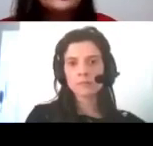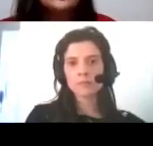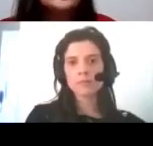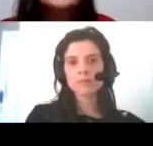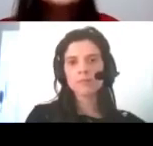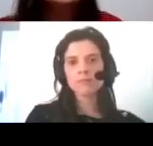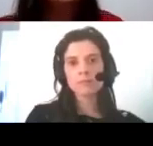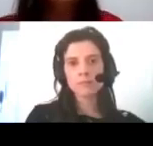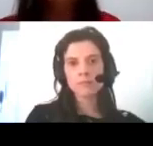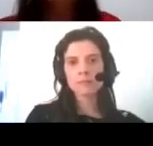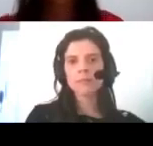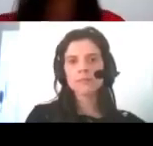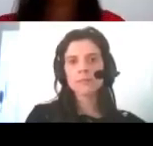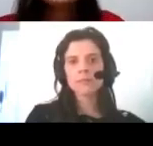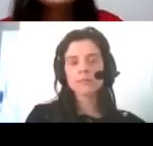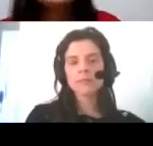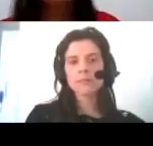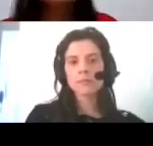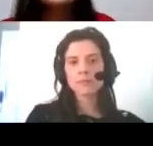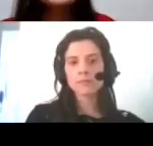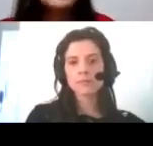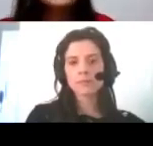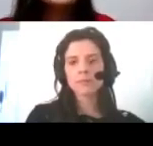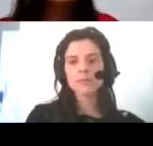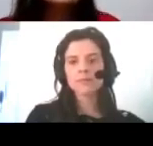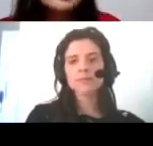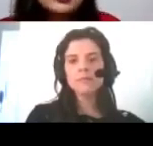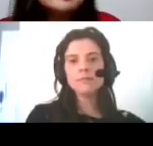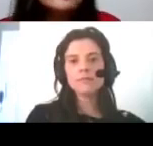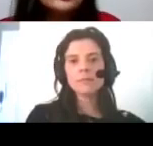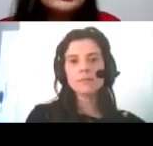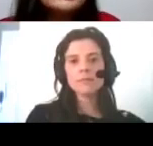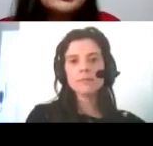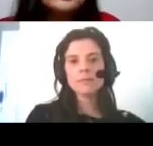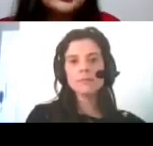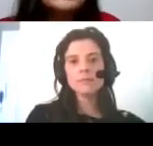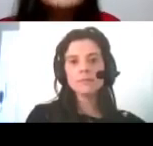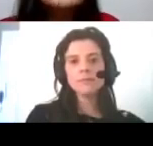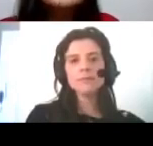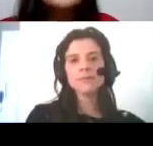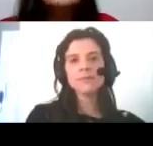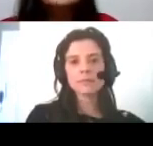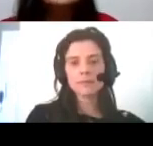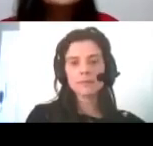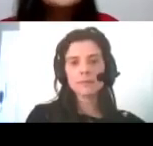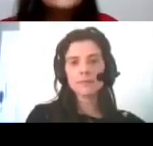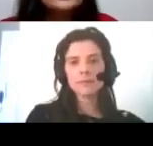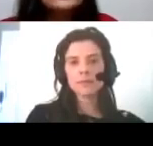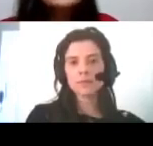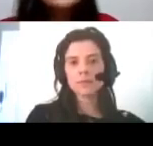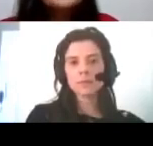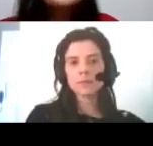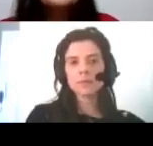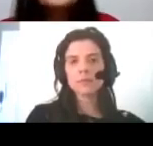da gestão pública, que ele sinta-se envolvido nesse processo da gestão do município, né? Então, é um canal